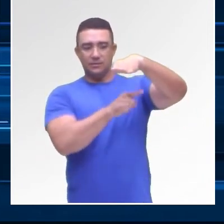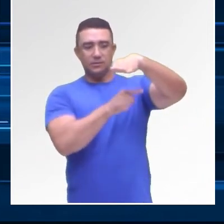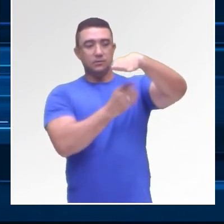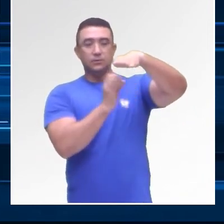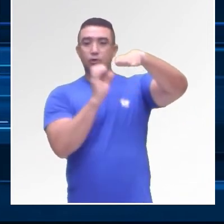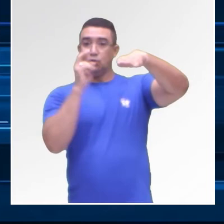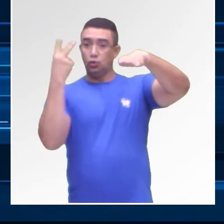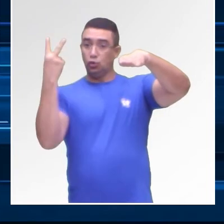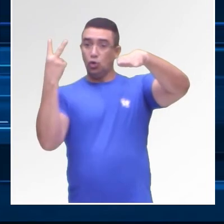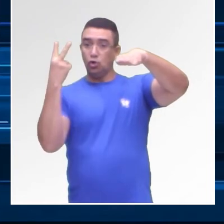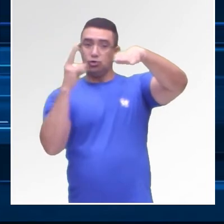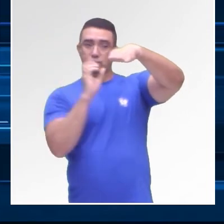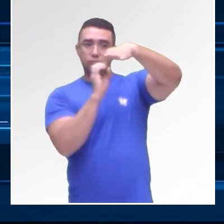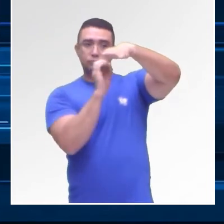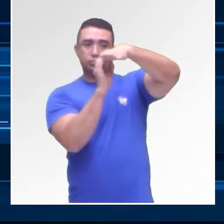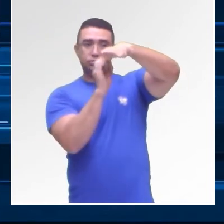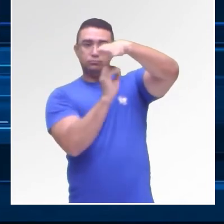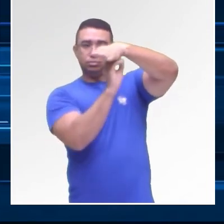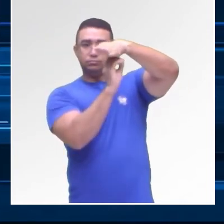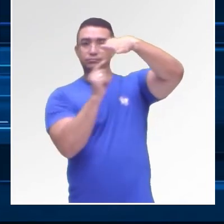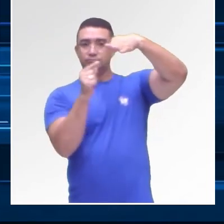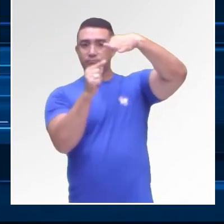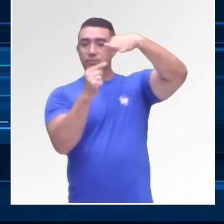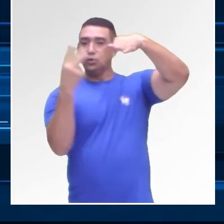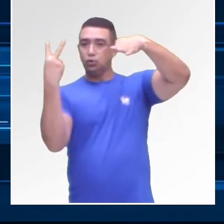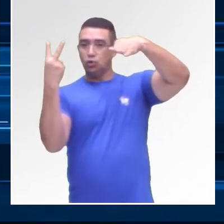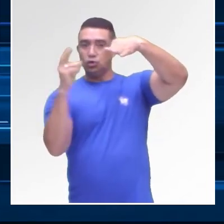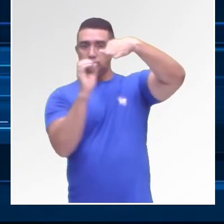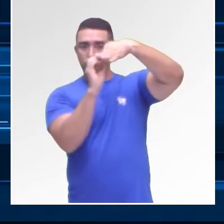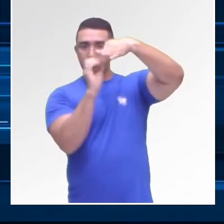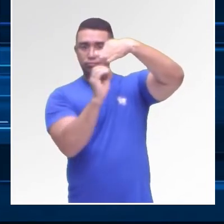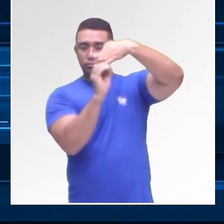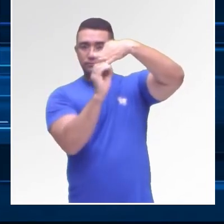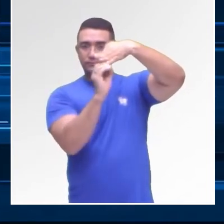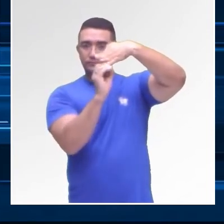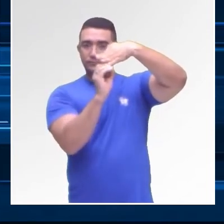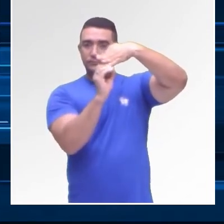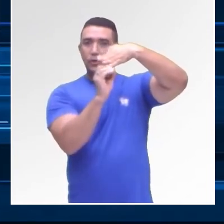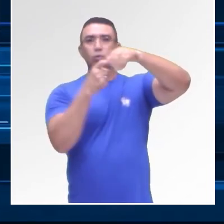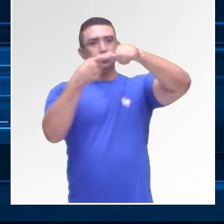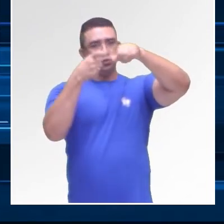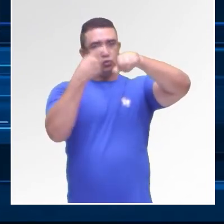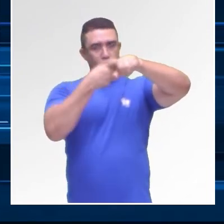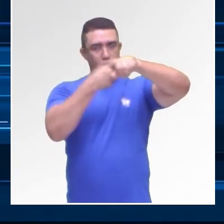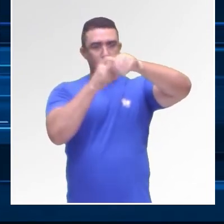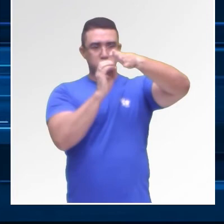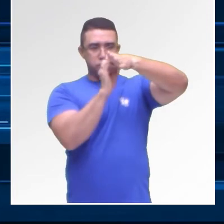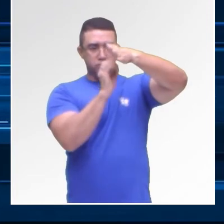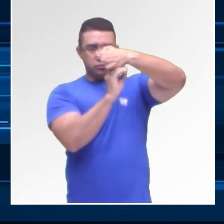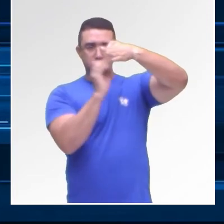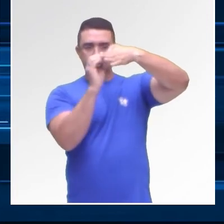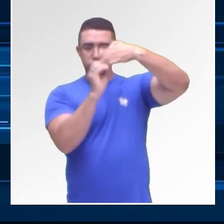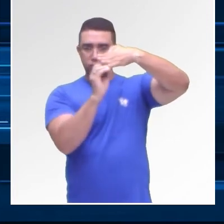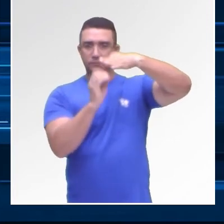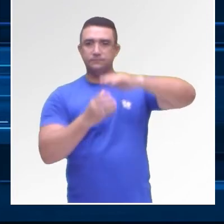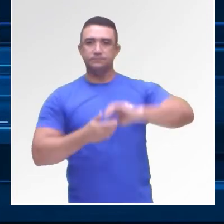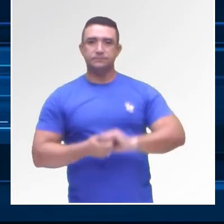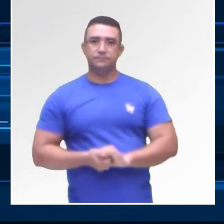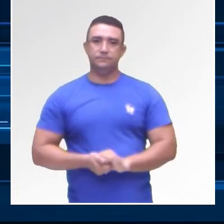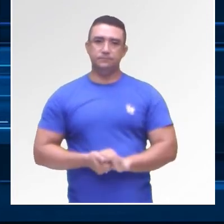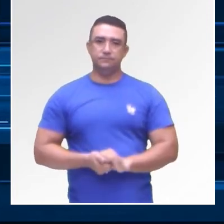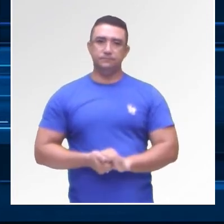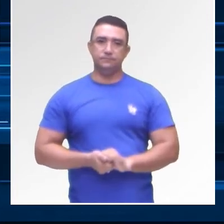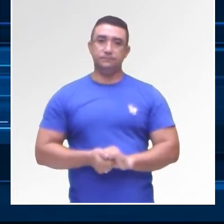são fixos, eles não têm uma certa movimentação tipo como tem no skate. Mas